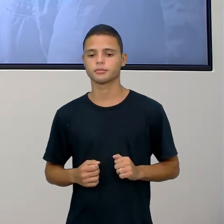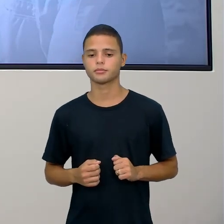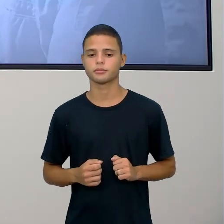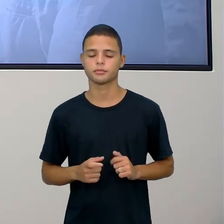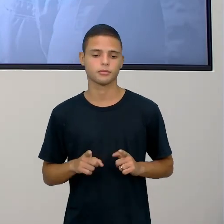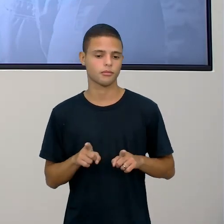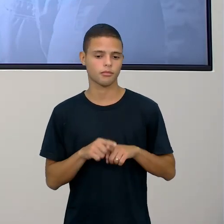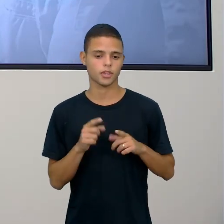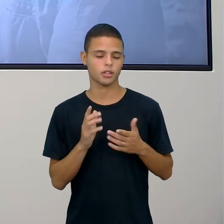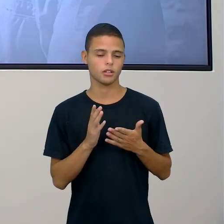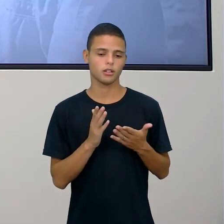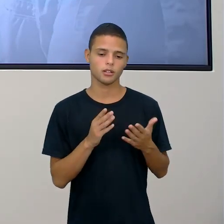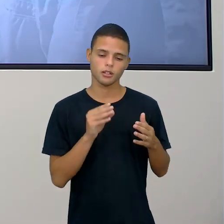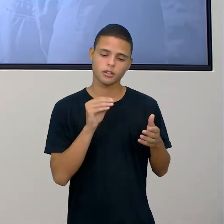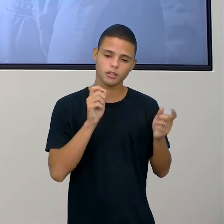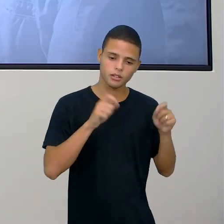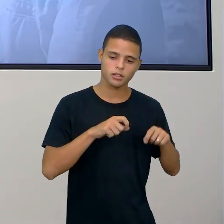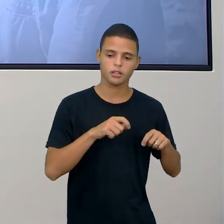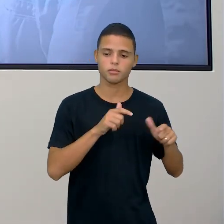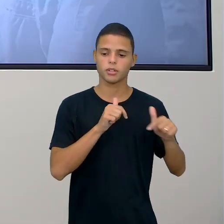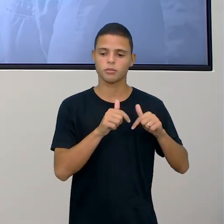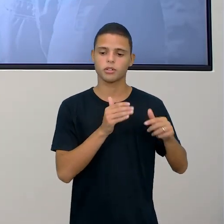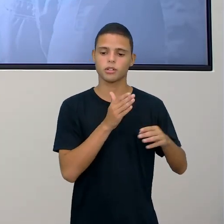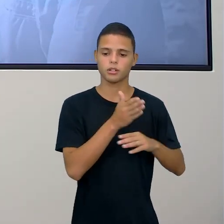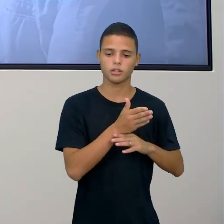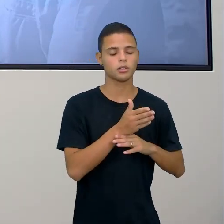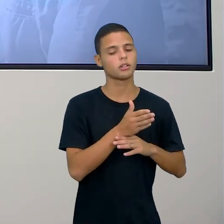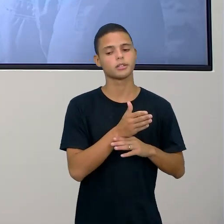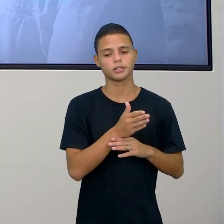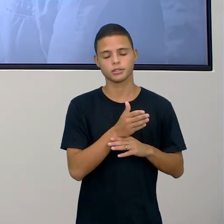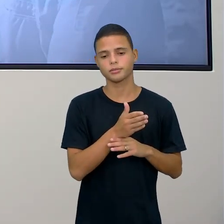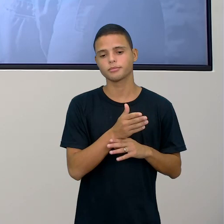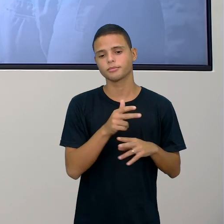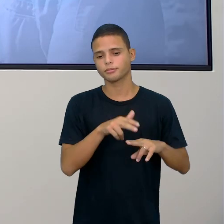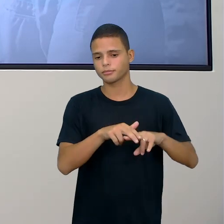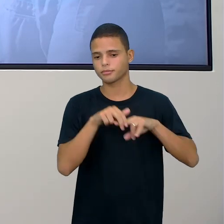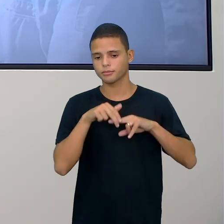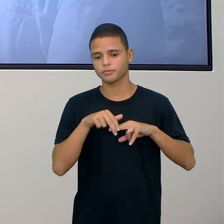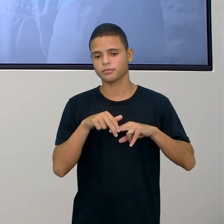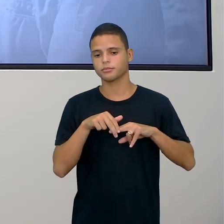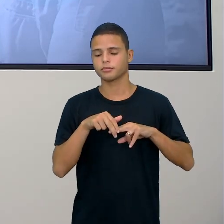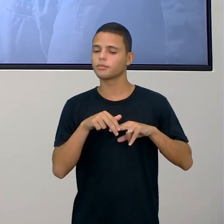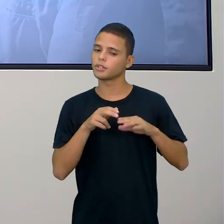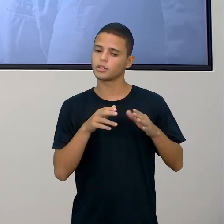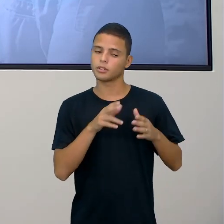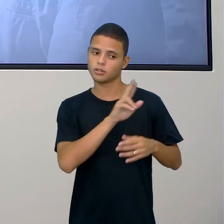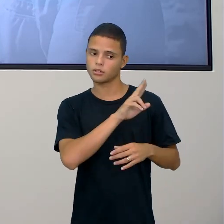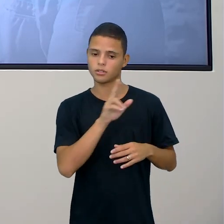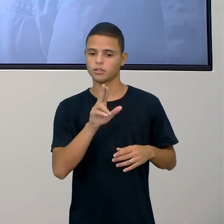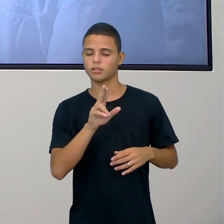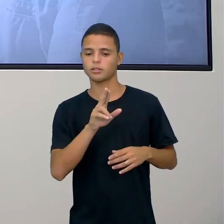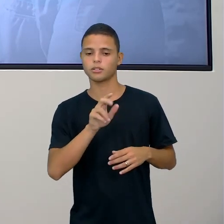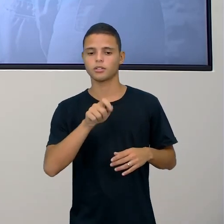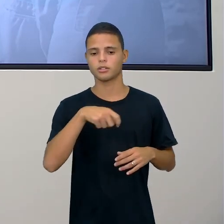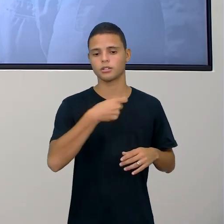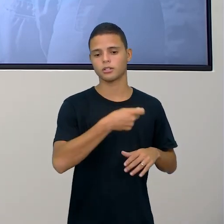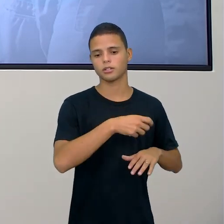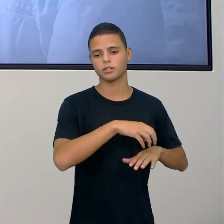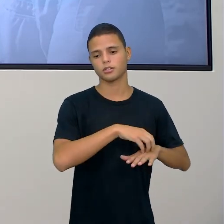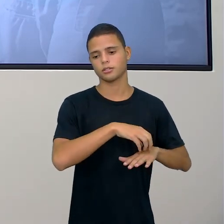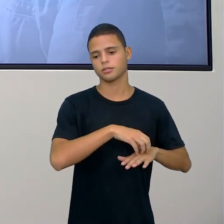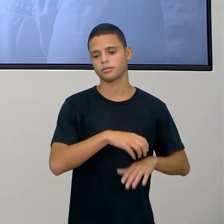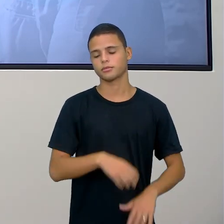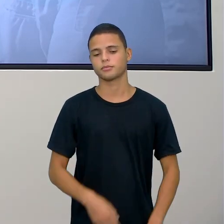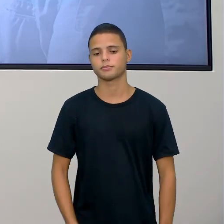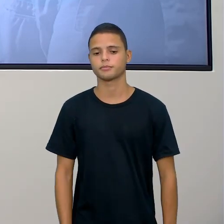as vagas de trabalho e tudo mais, é por isso então que nós chamamos de centros esses lugares, tá certo? Veja